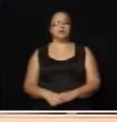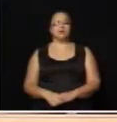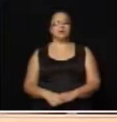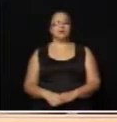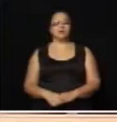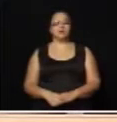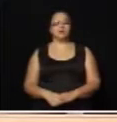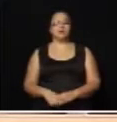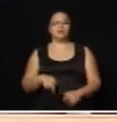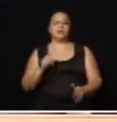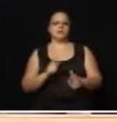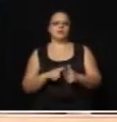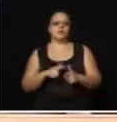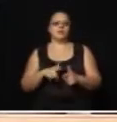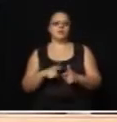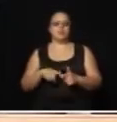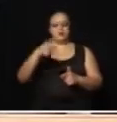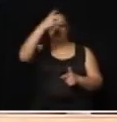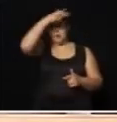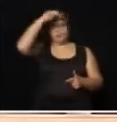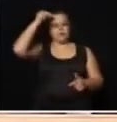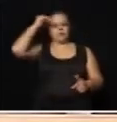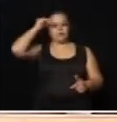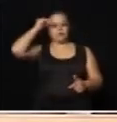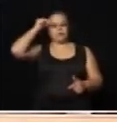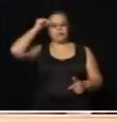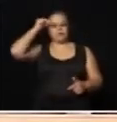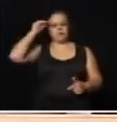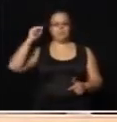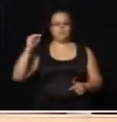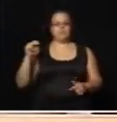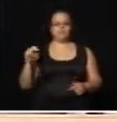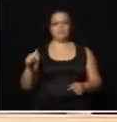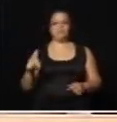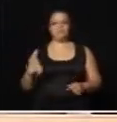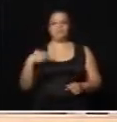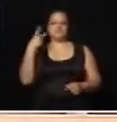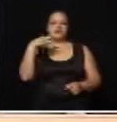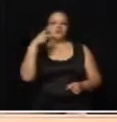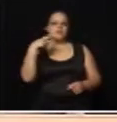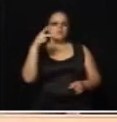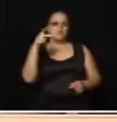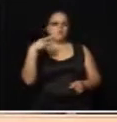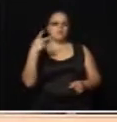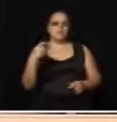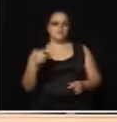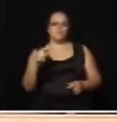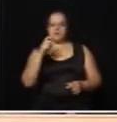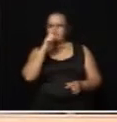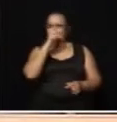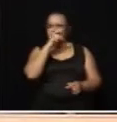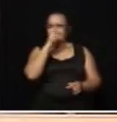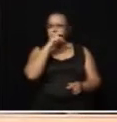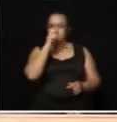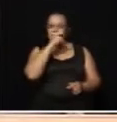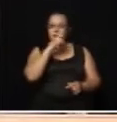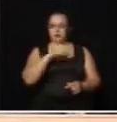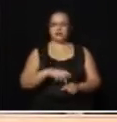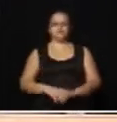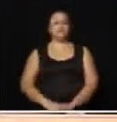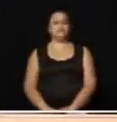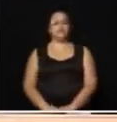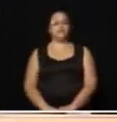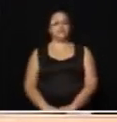Cordeiros e os mais pobres que são aqueles que escolhem que são imensa maioria do país